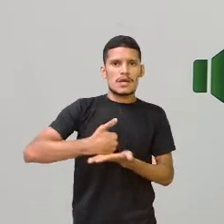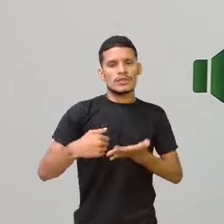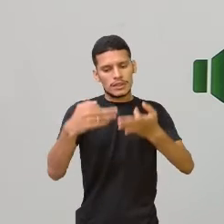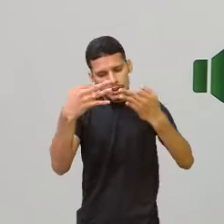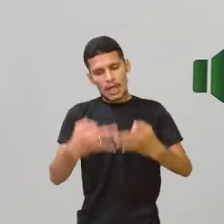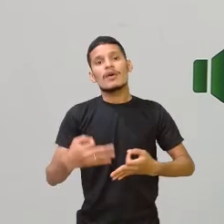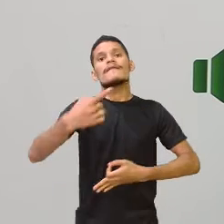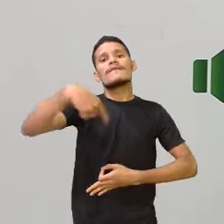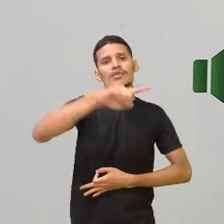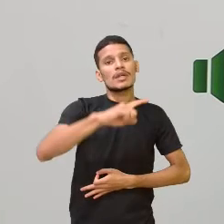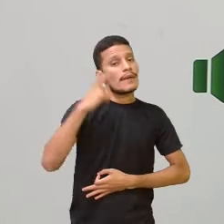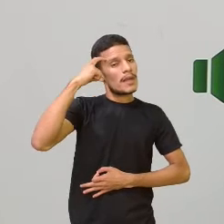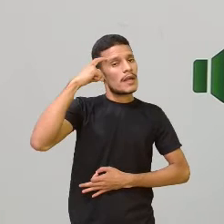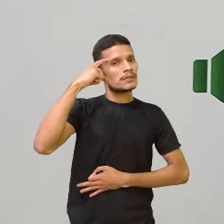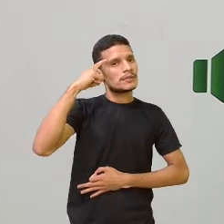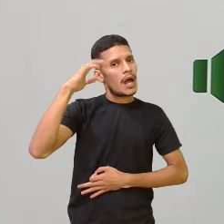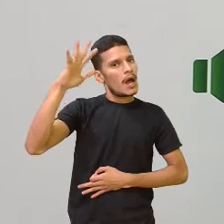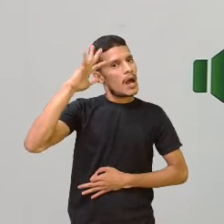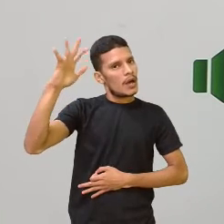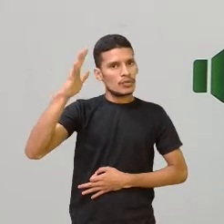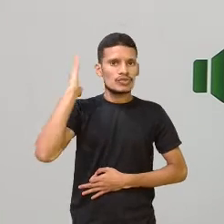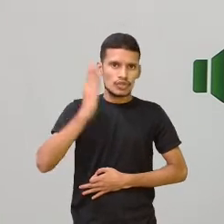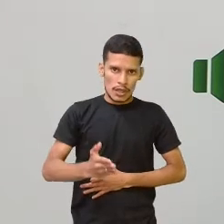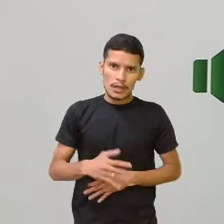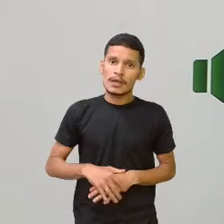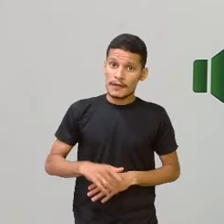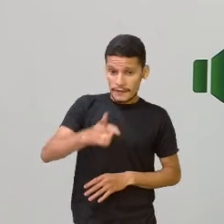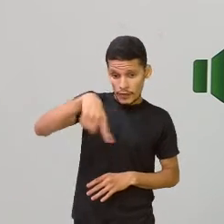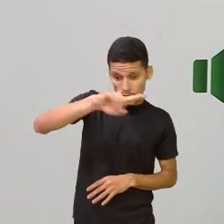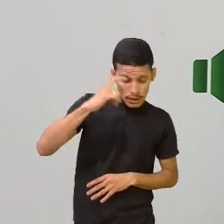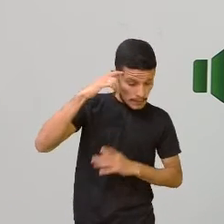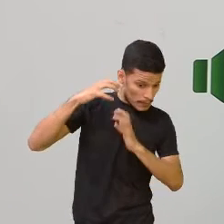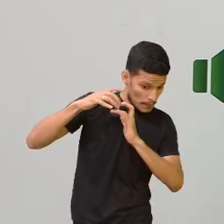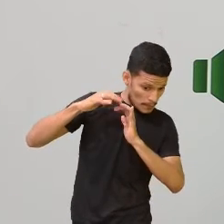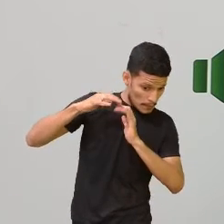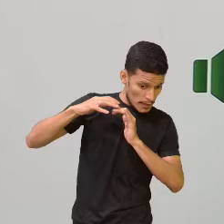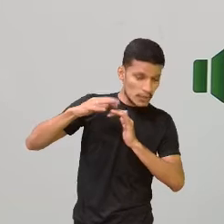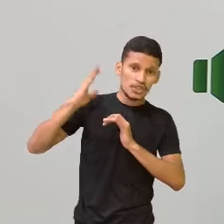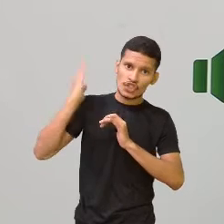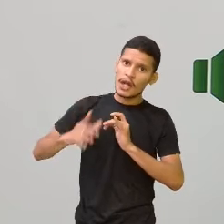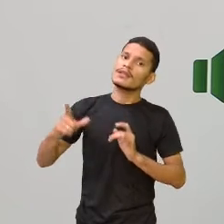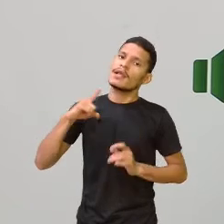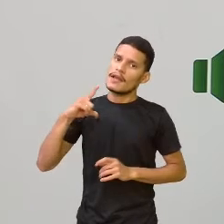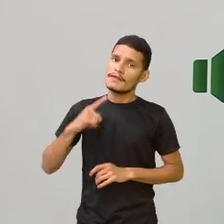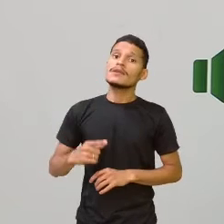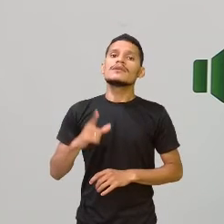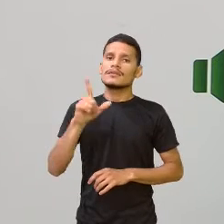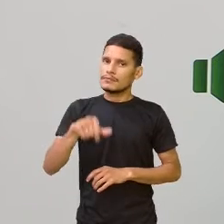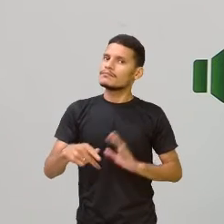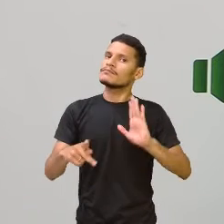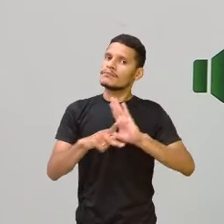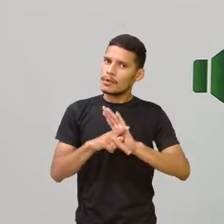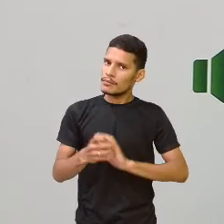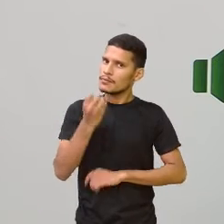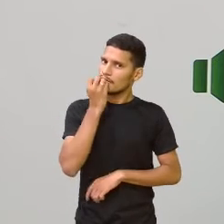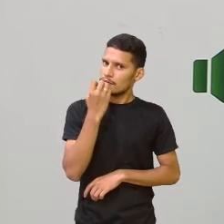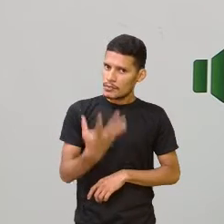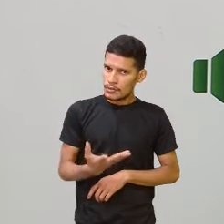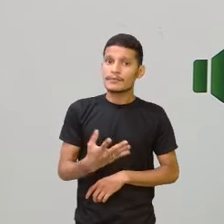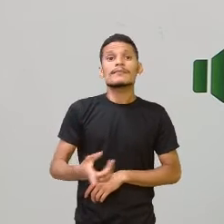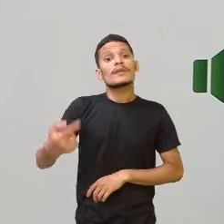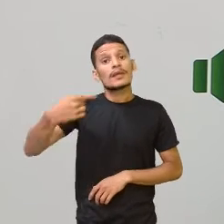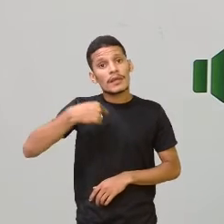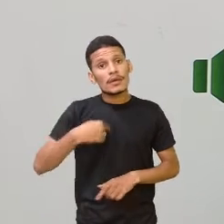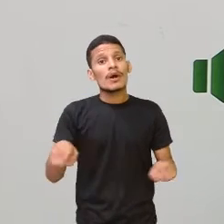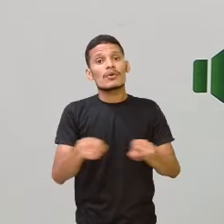já pensaram, vocês já tiveram um raciocínio mental a respeito disso. E isso é muito bom. Eu trouxe,